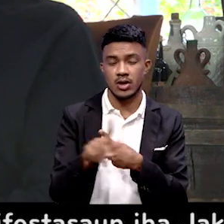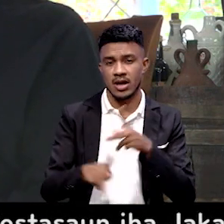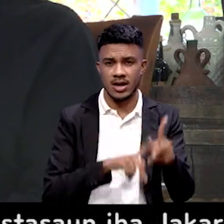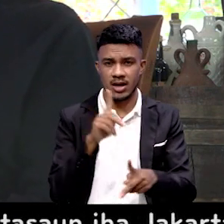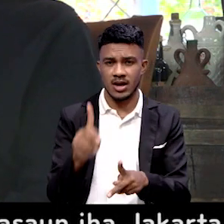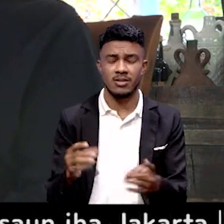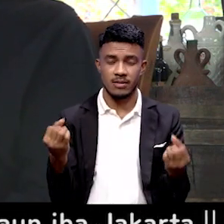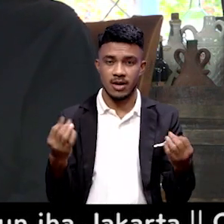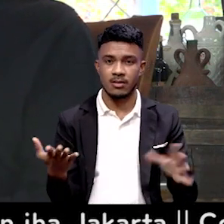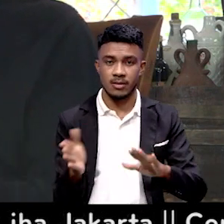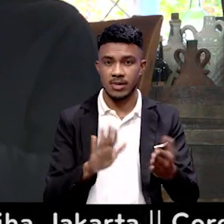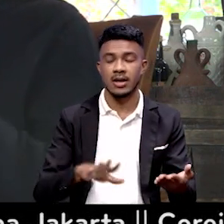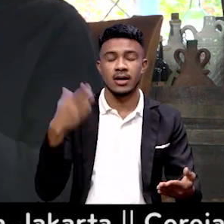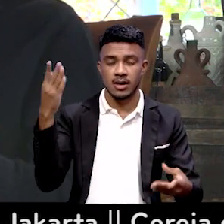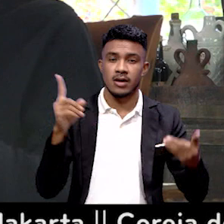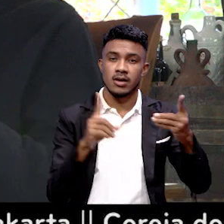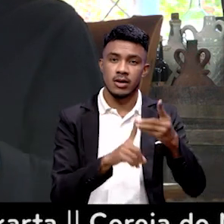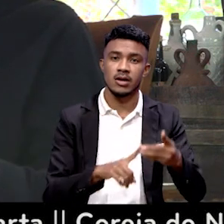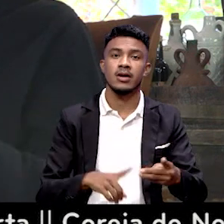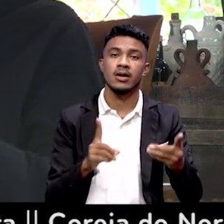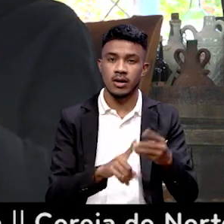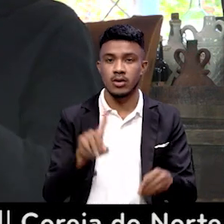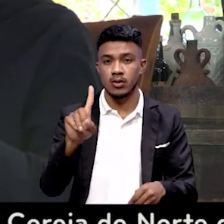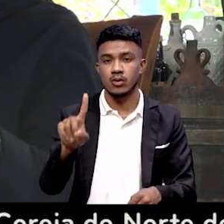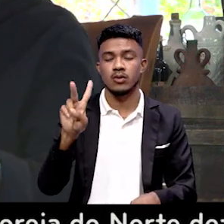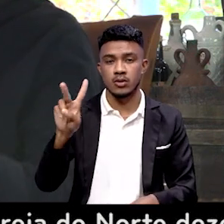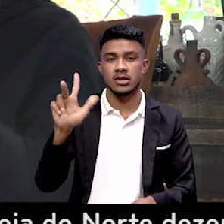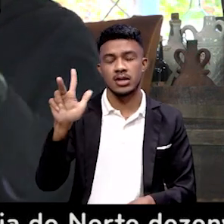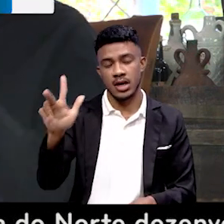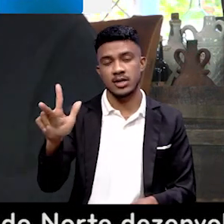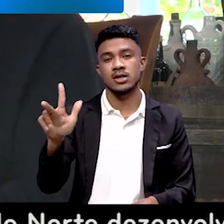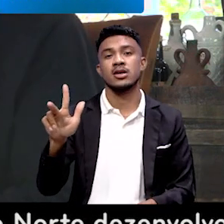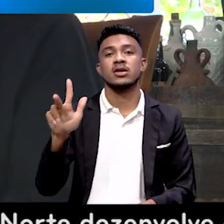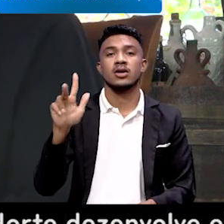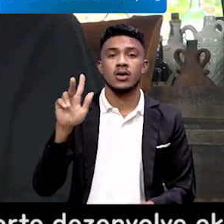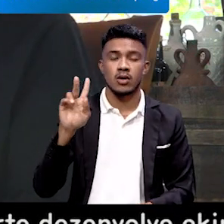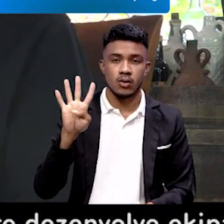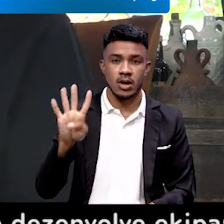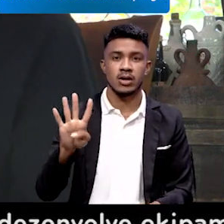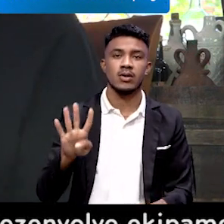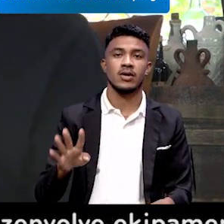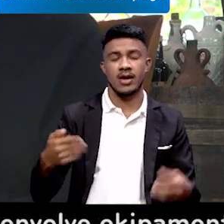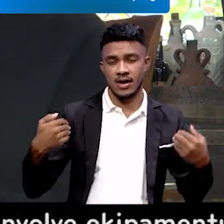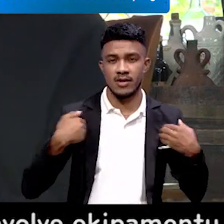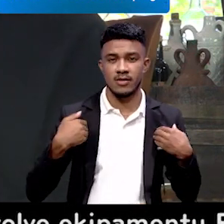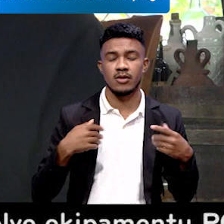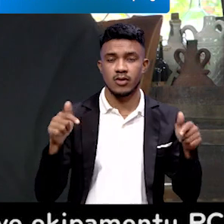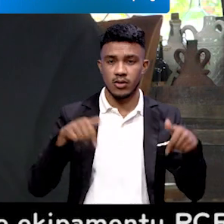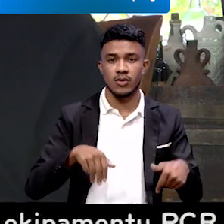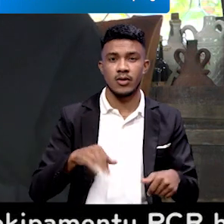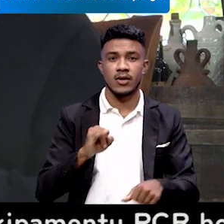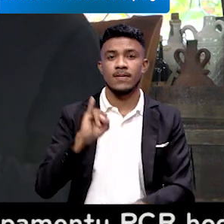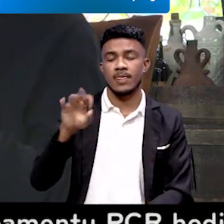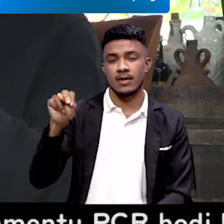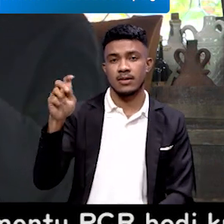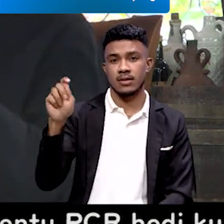né. Dia 1, dia 2, 3, 4 de setembro, do Interfetama, ou